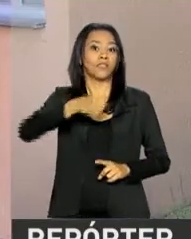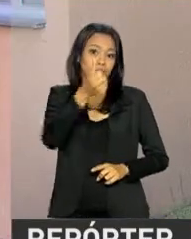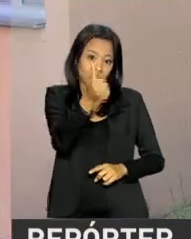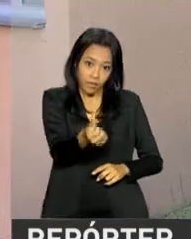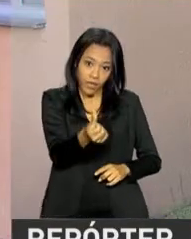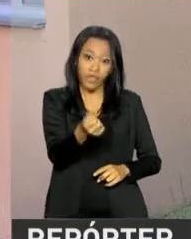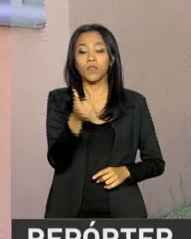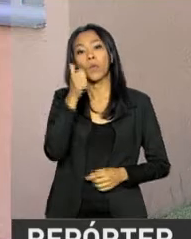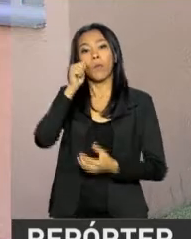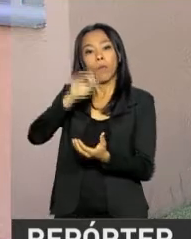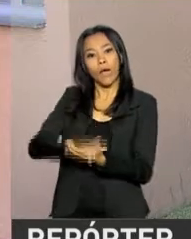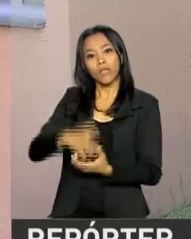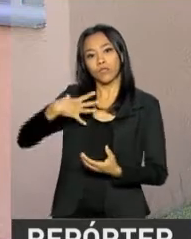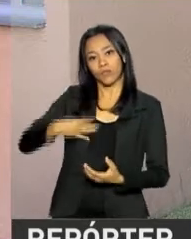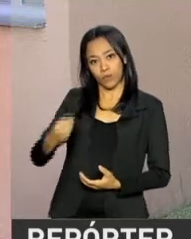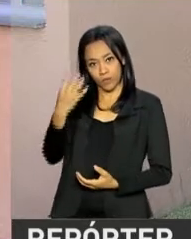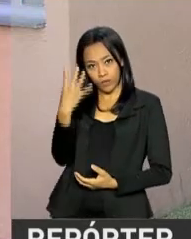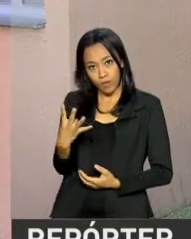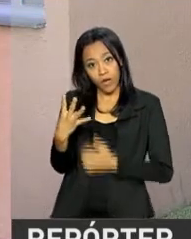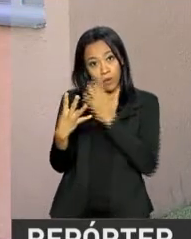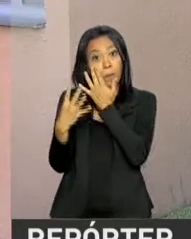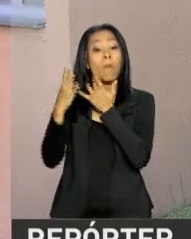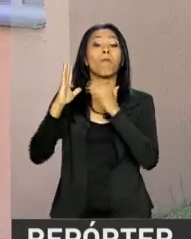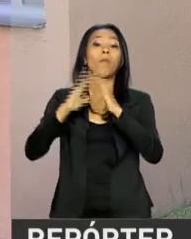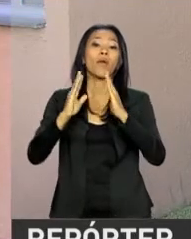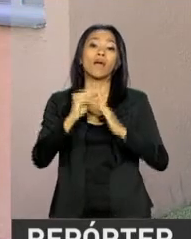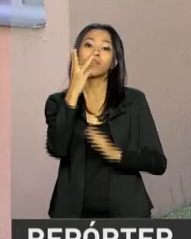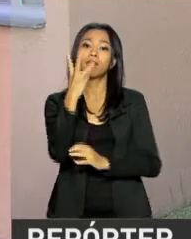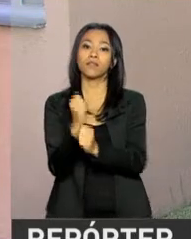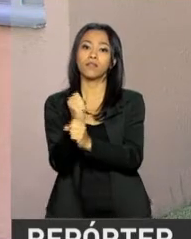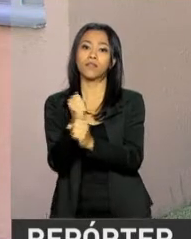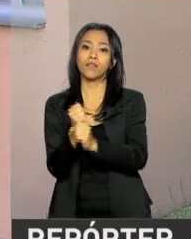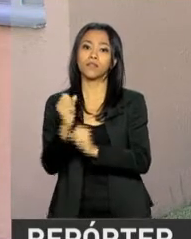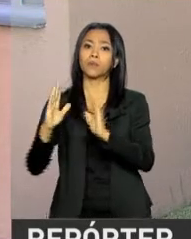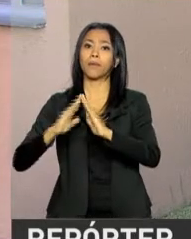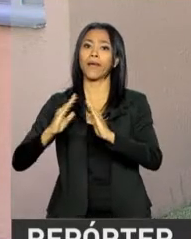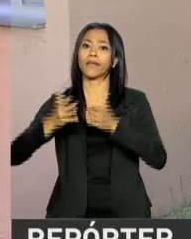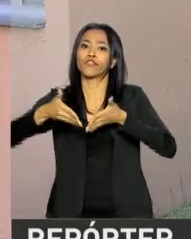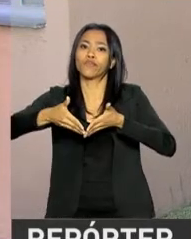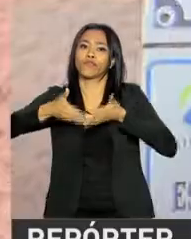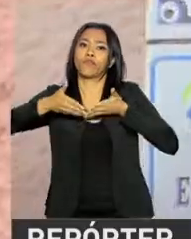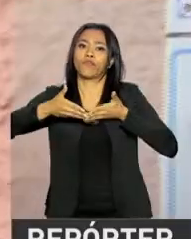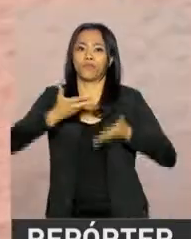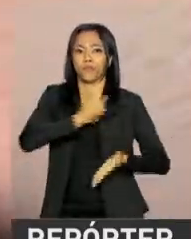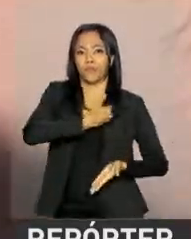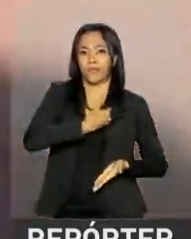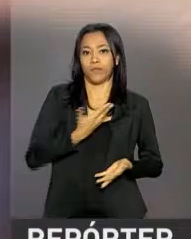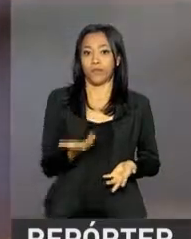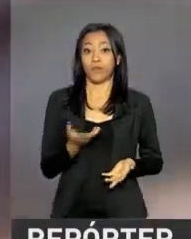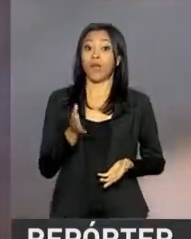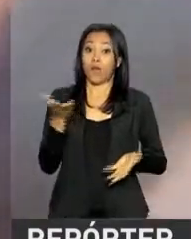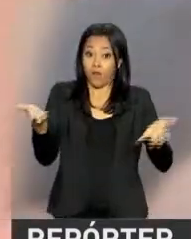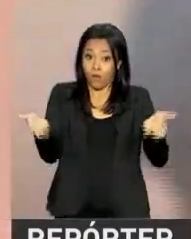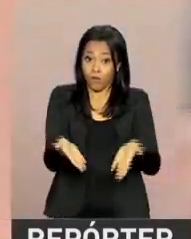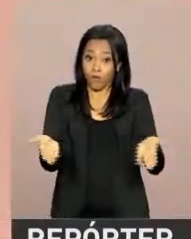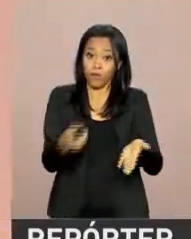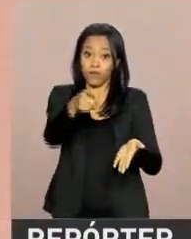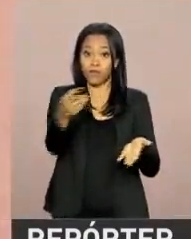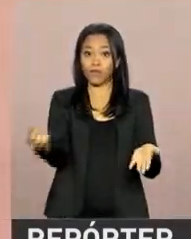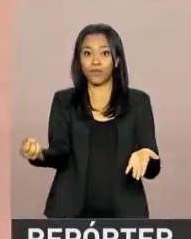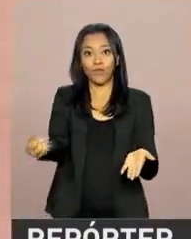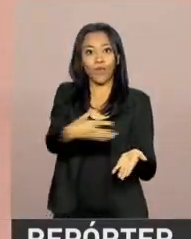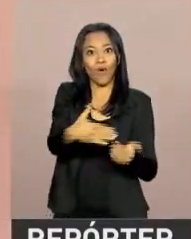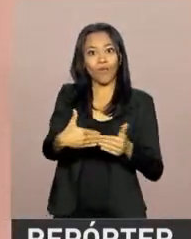marido e os quatro filhos moravam há três anos de favor na casa de amigos hoje começa uma nova história